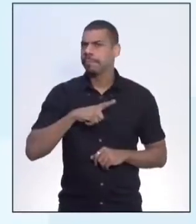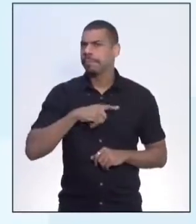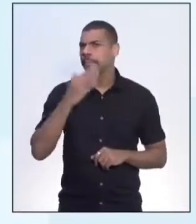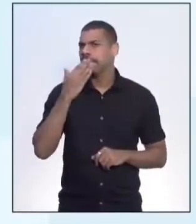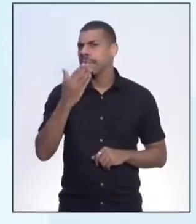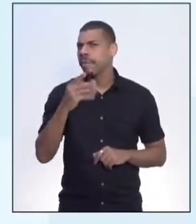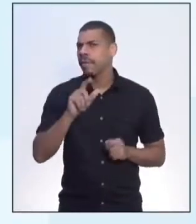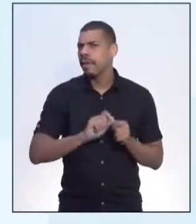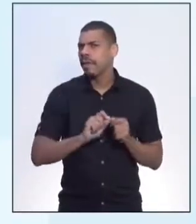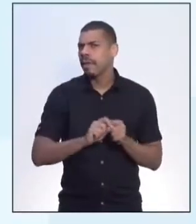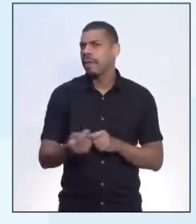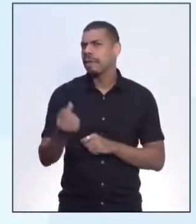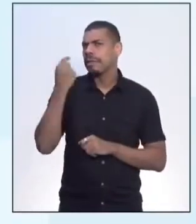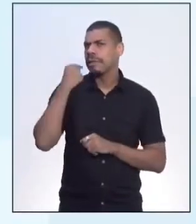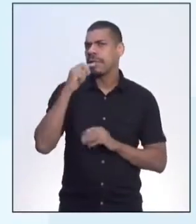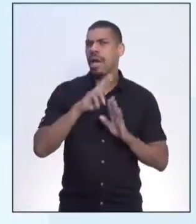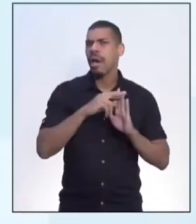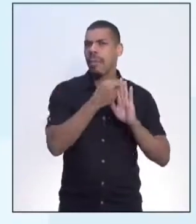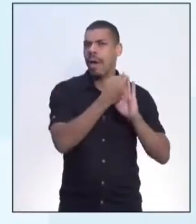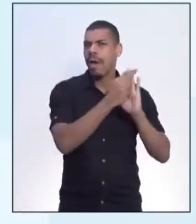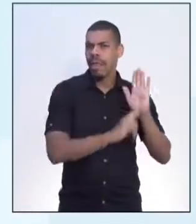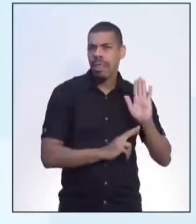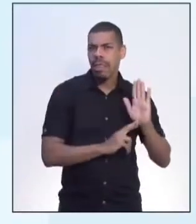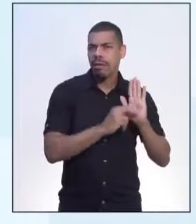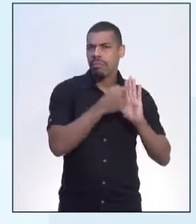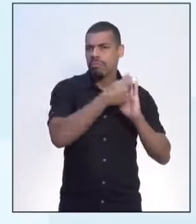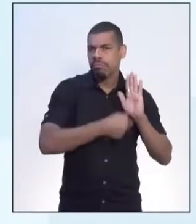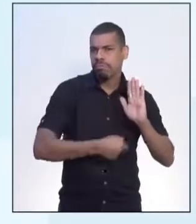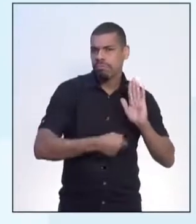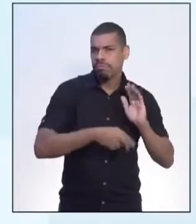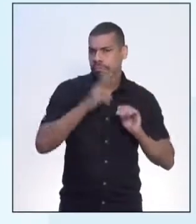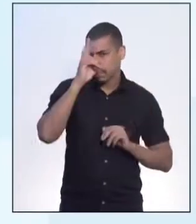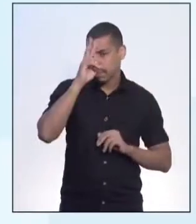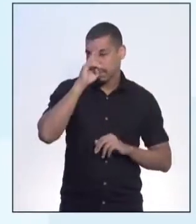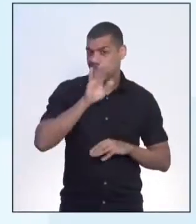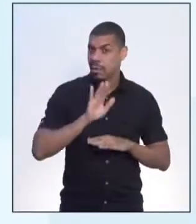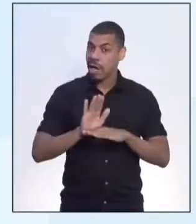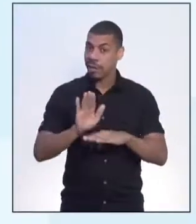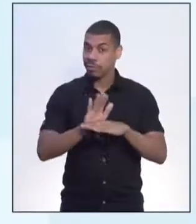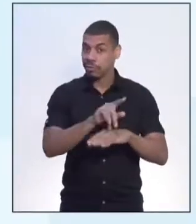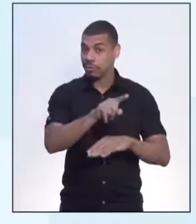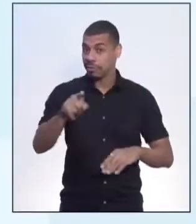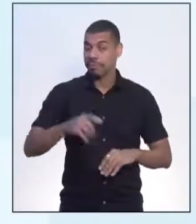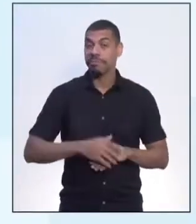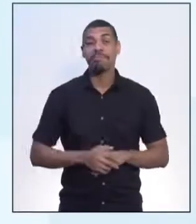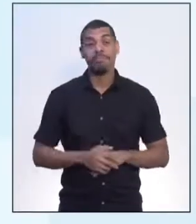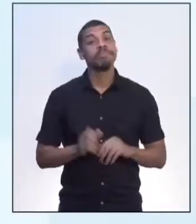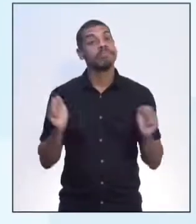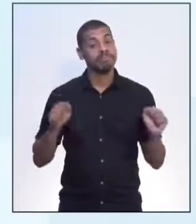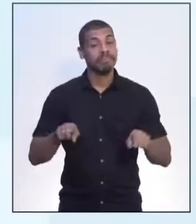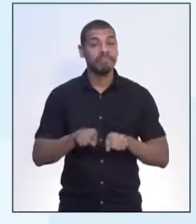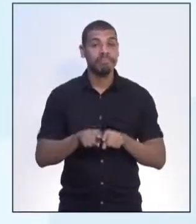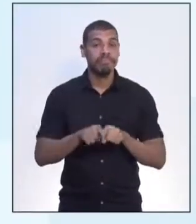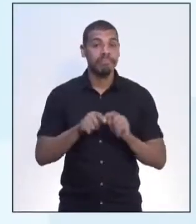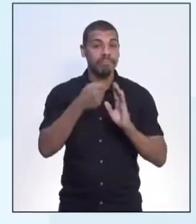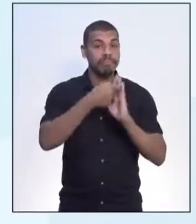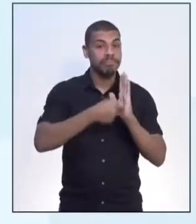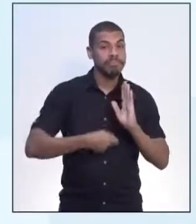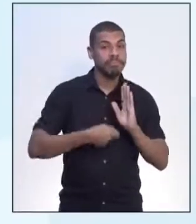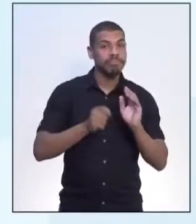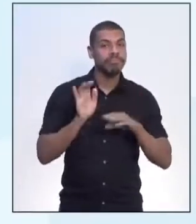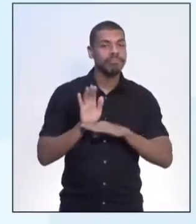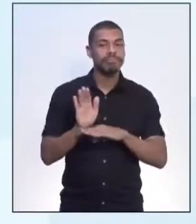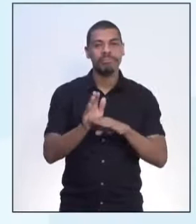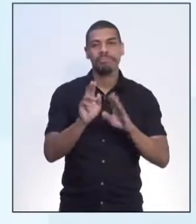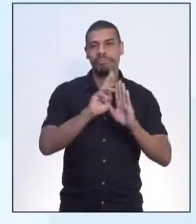para vocês fazerem, que é a redação? Ó, estou ajudando vocês. Essa daqui seria uma das possibilidades da escrita de vocês da